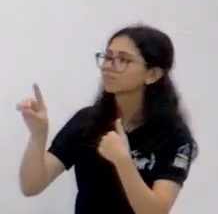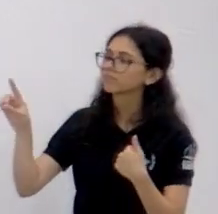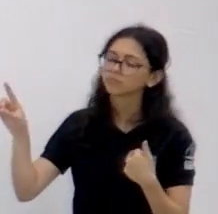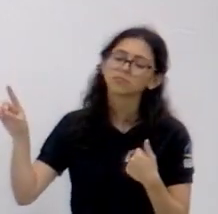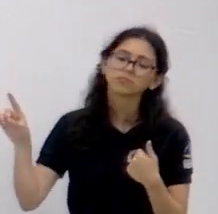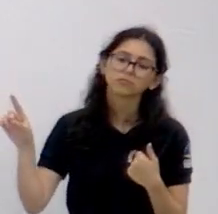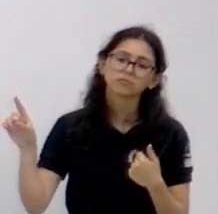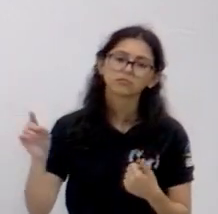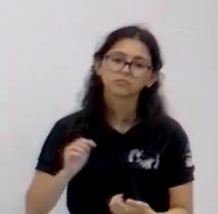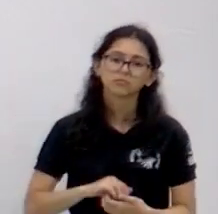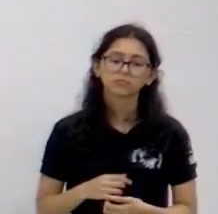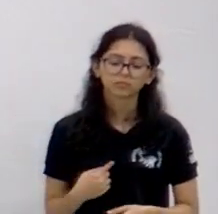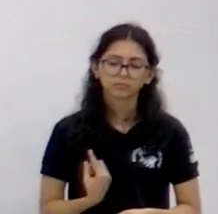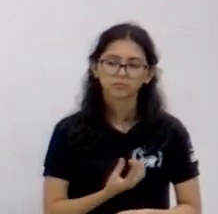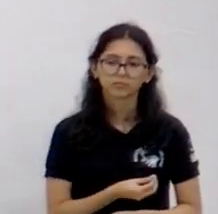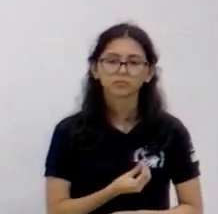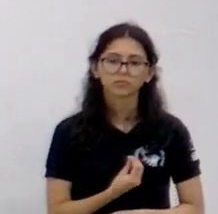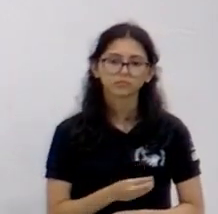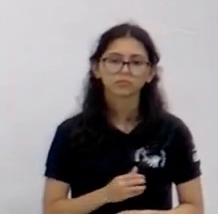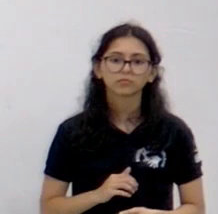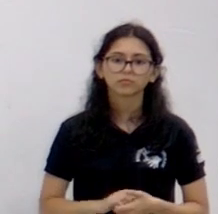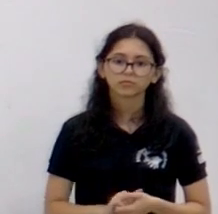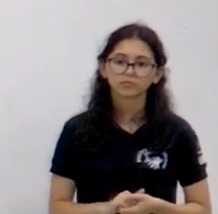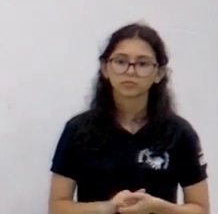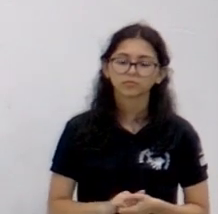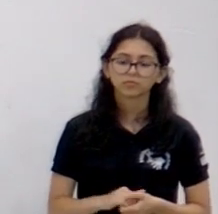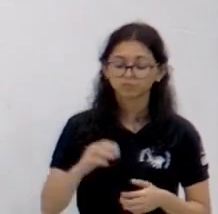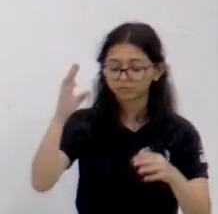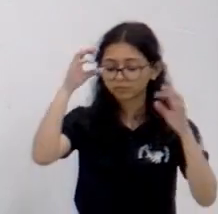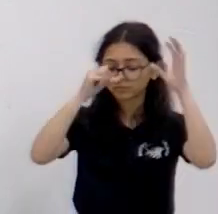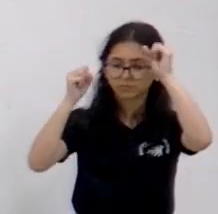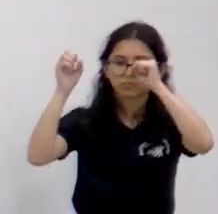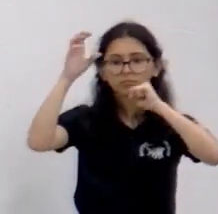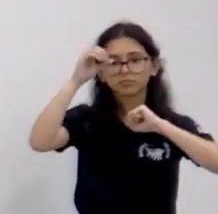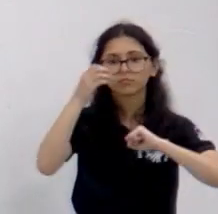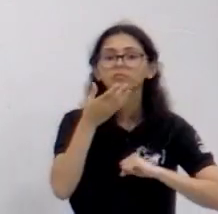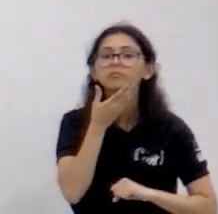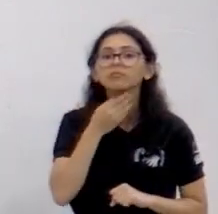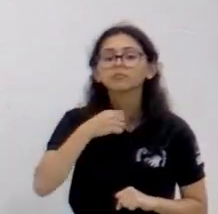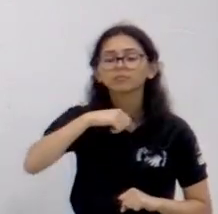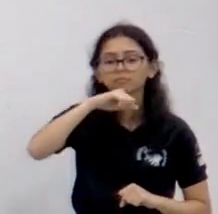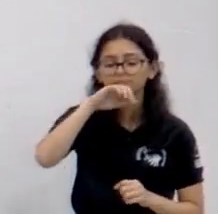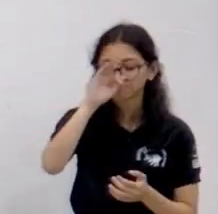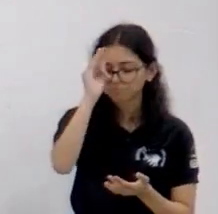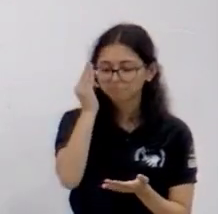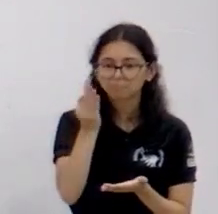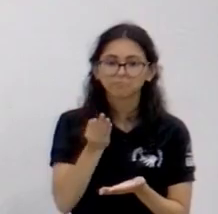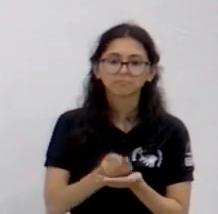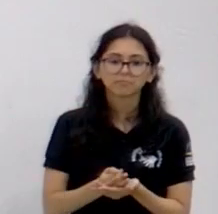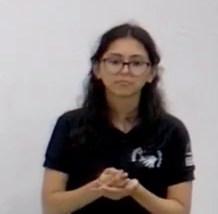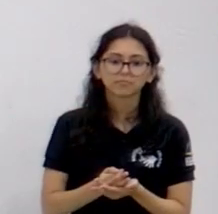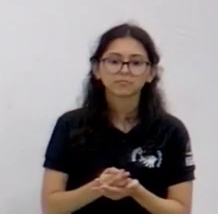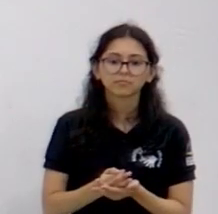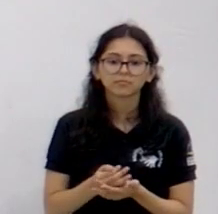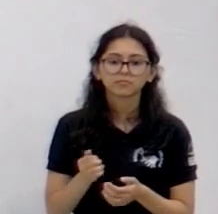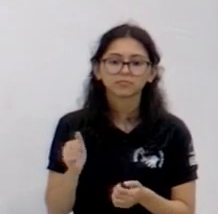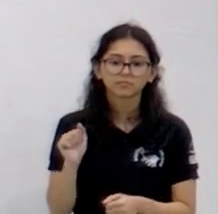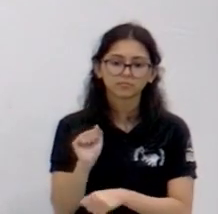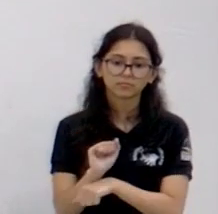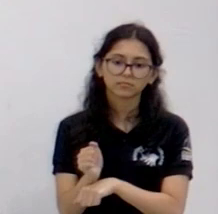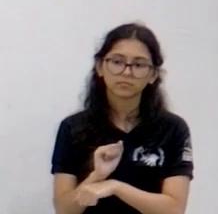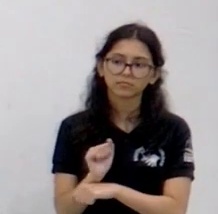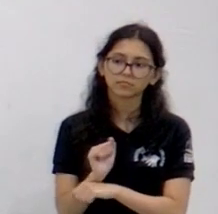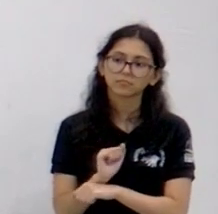Aprendi com o pai da fé, Abraão. Lembra quando Abraão recebeu de Deus a missão de ir